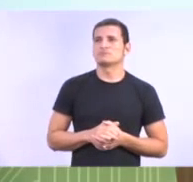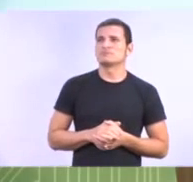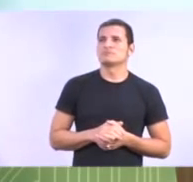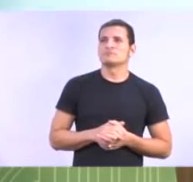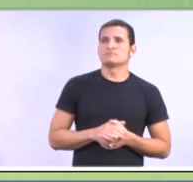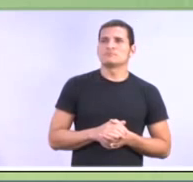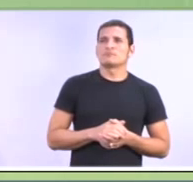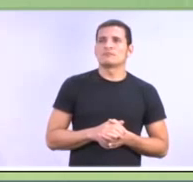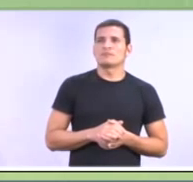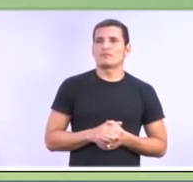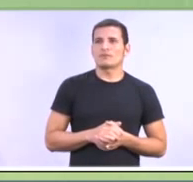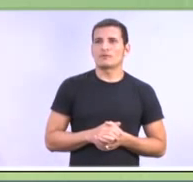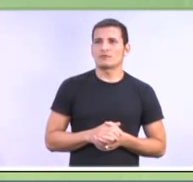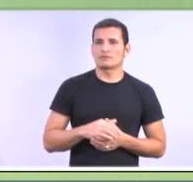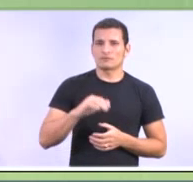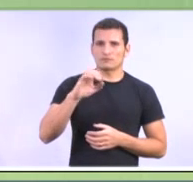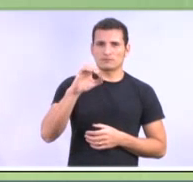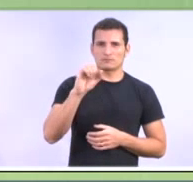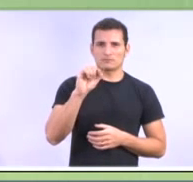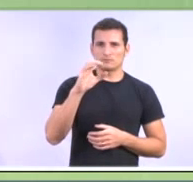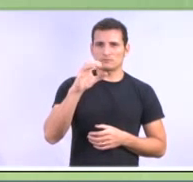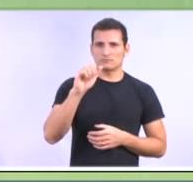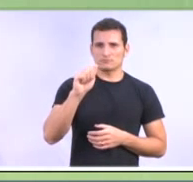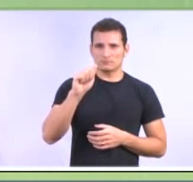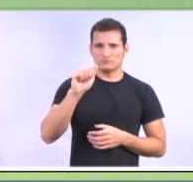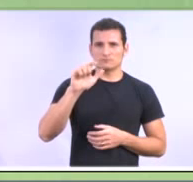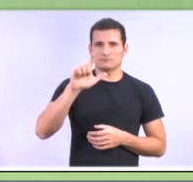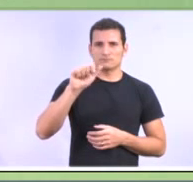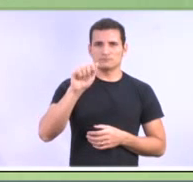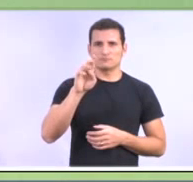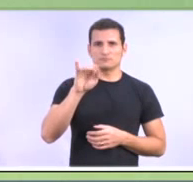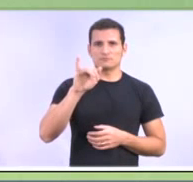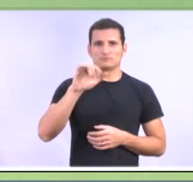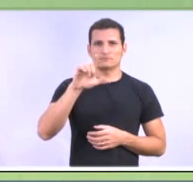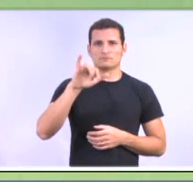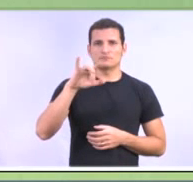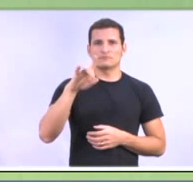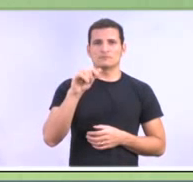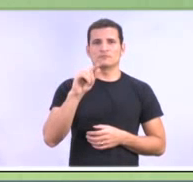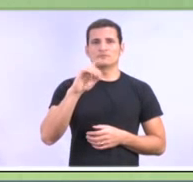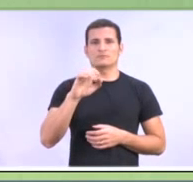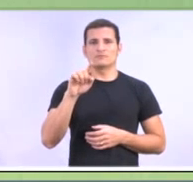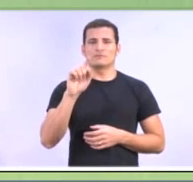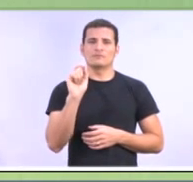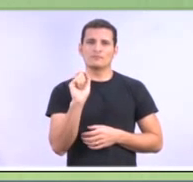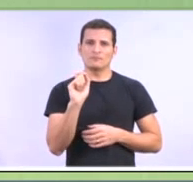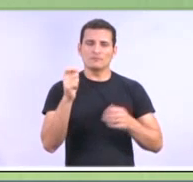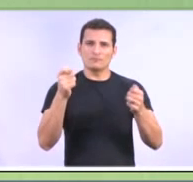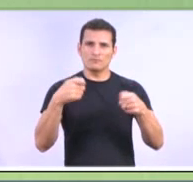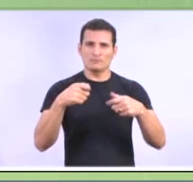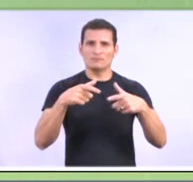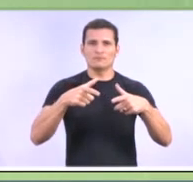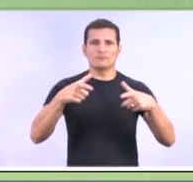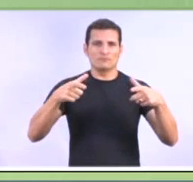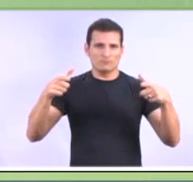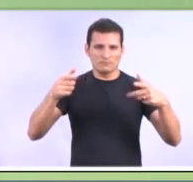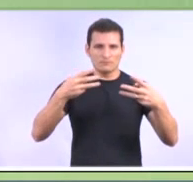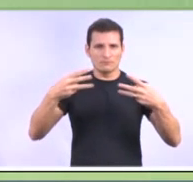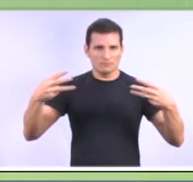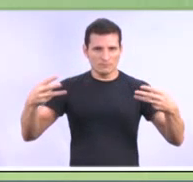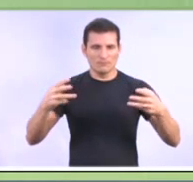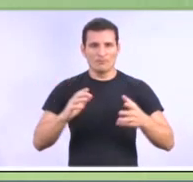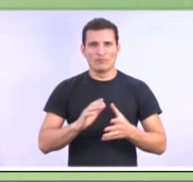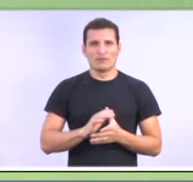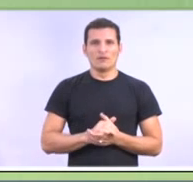item, escalabilidade, capacidade de crescer, correto? Então, caso